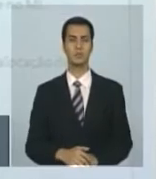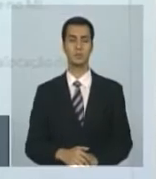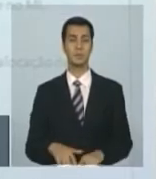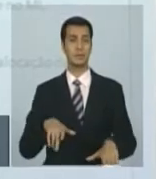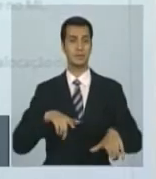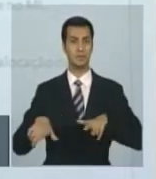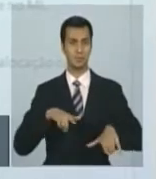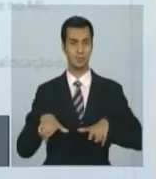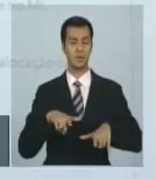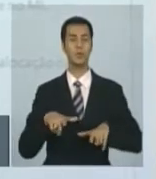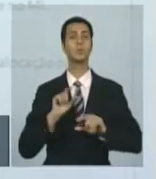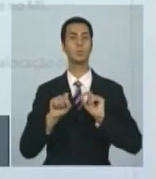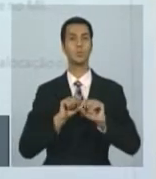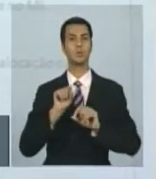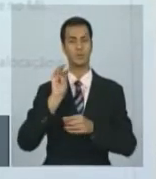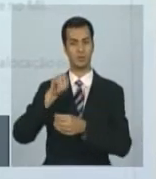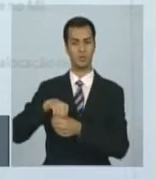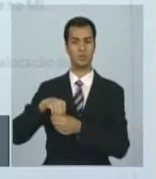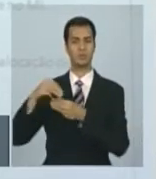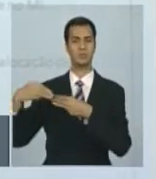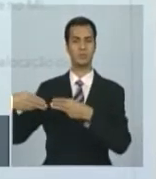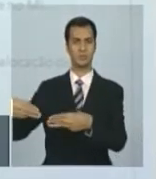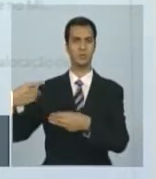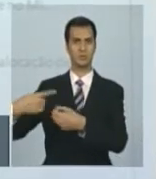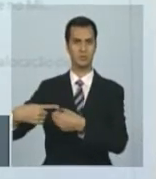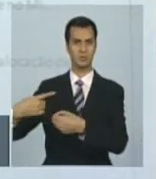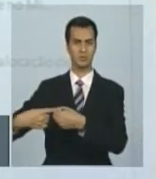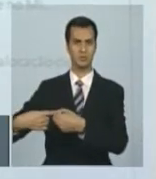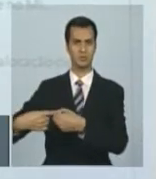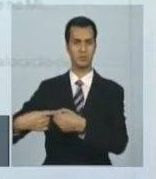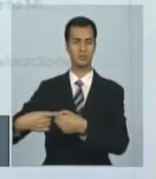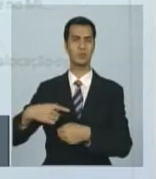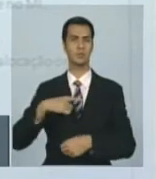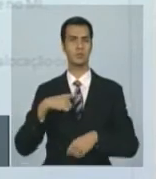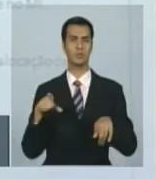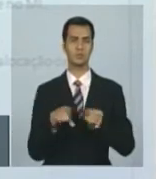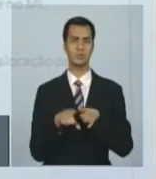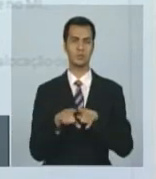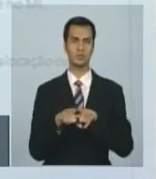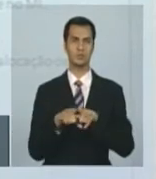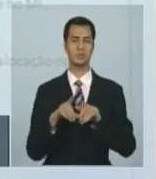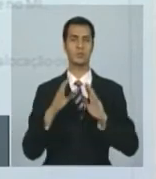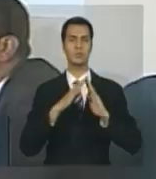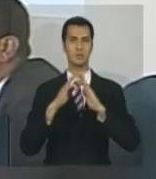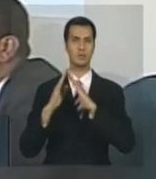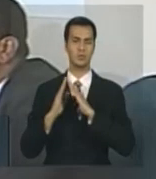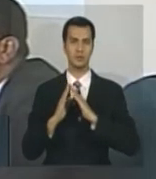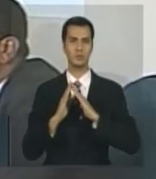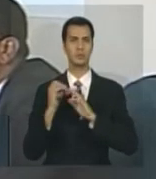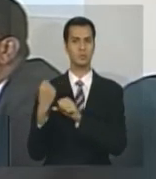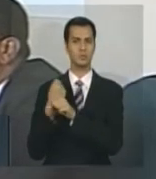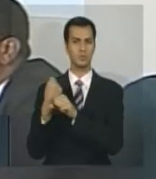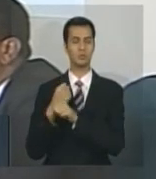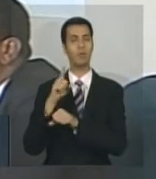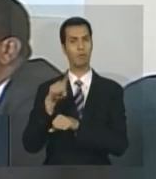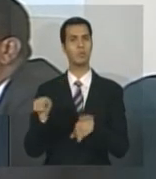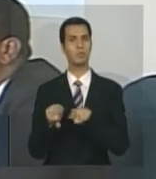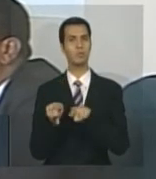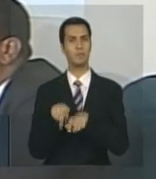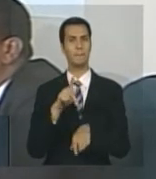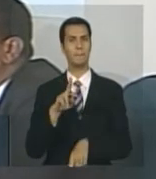no Ministério das Cidades, alguns consideram a Minha Casa, Minha Vida como ações de prevenção, e eu acho que é. Eu